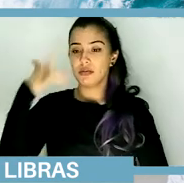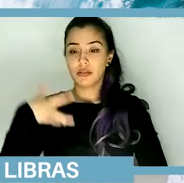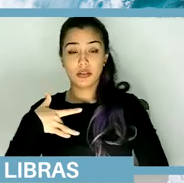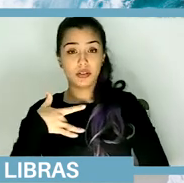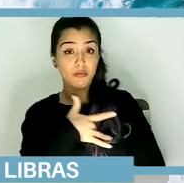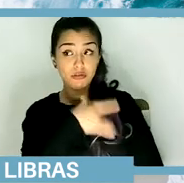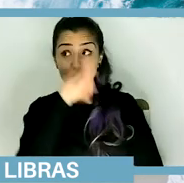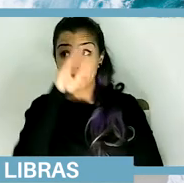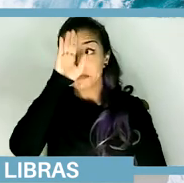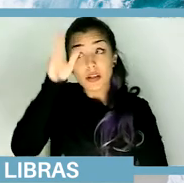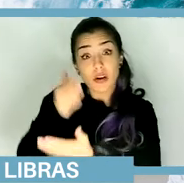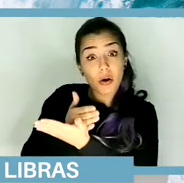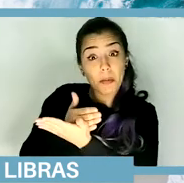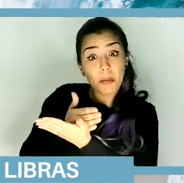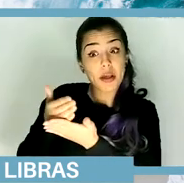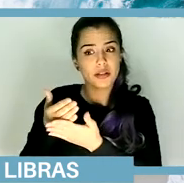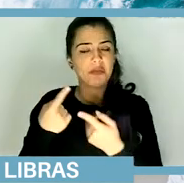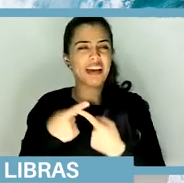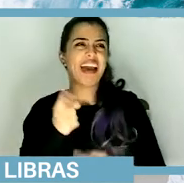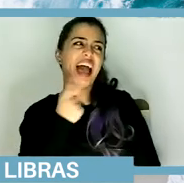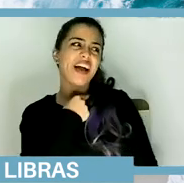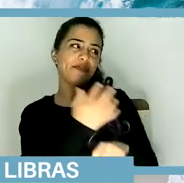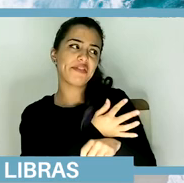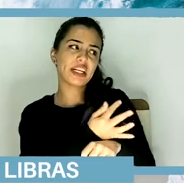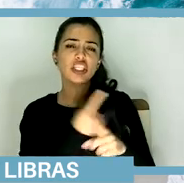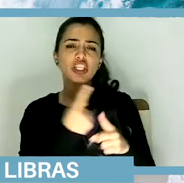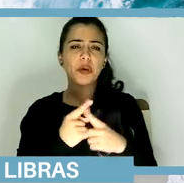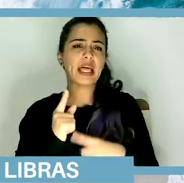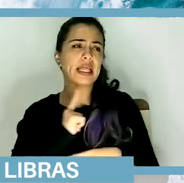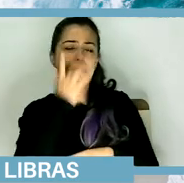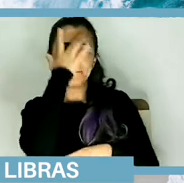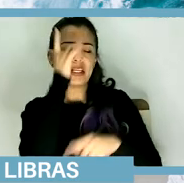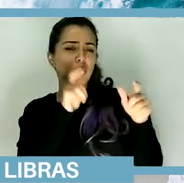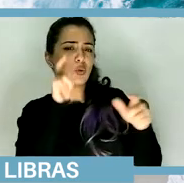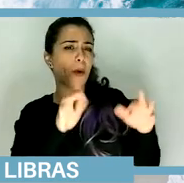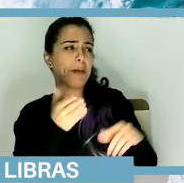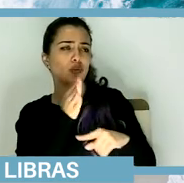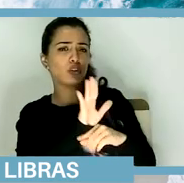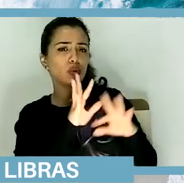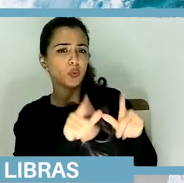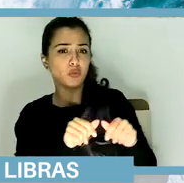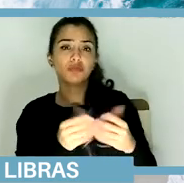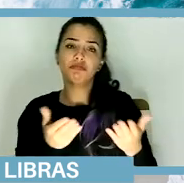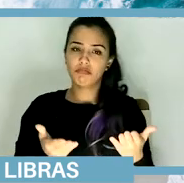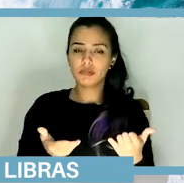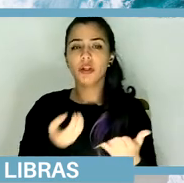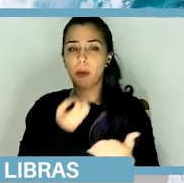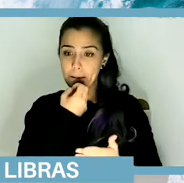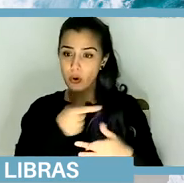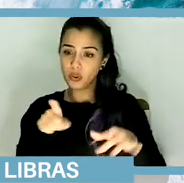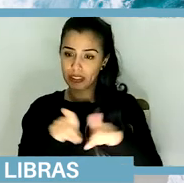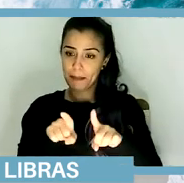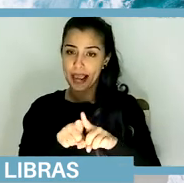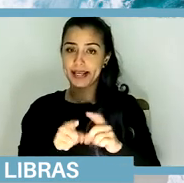não tem como aqui Vou tirar umas férias porque tem gente para cuidar de tudo agora né então a gente tem que ter se prepara também e